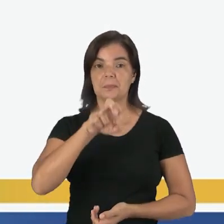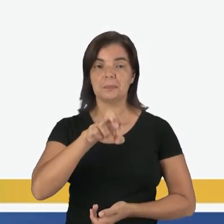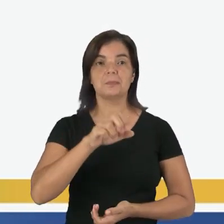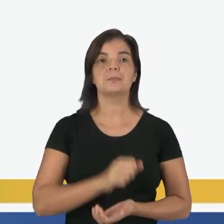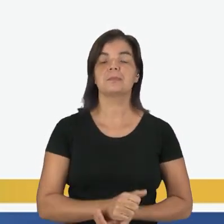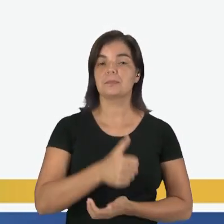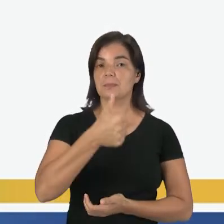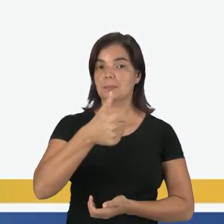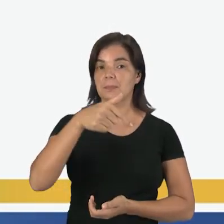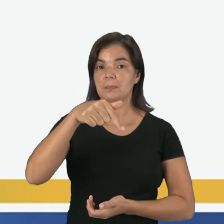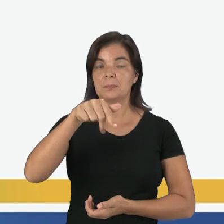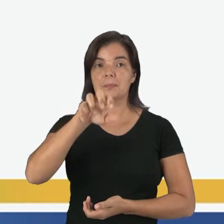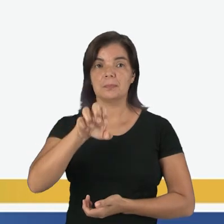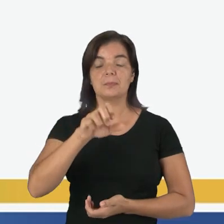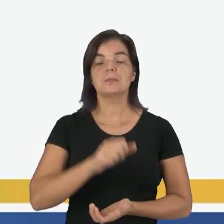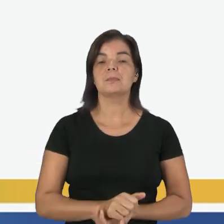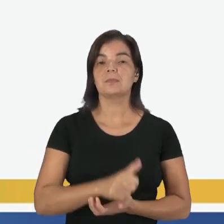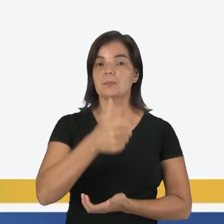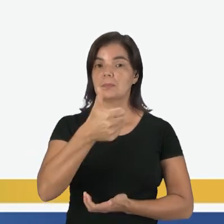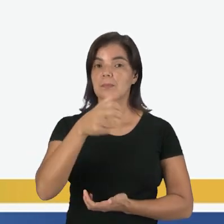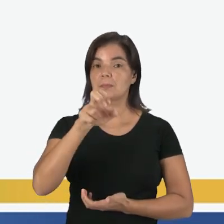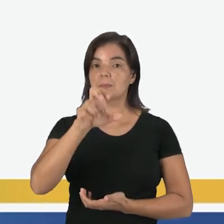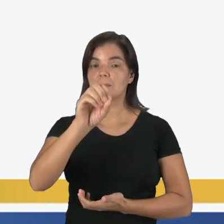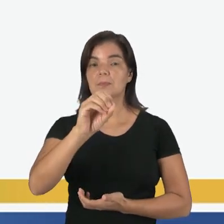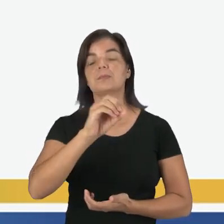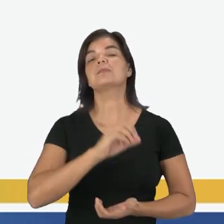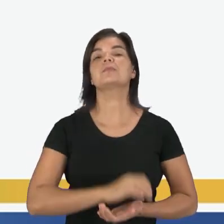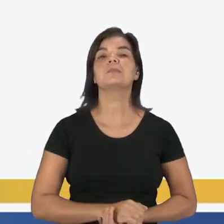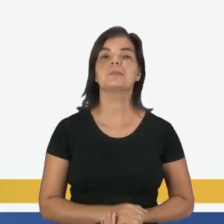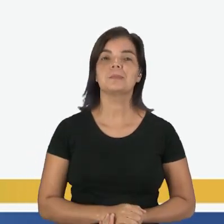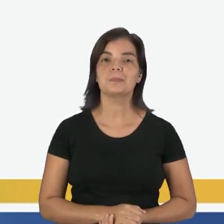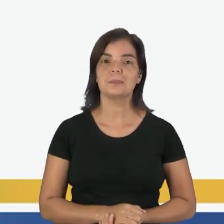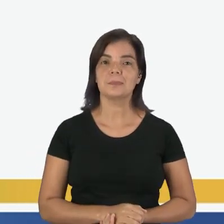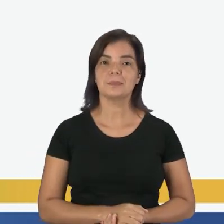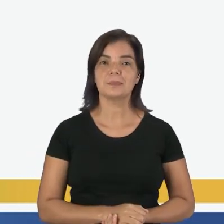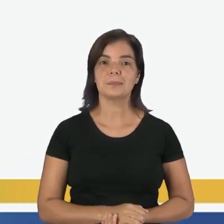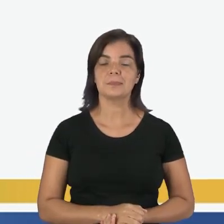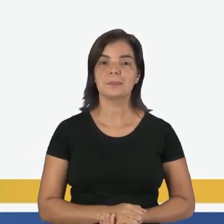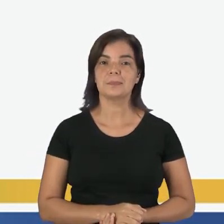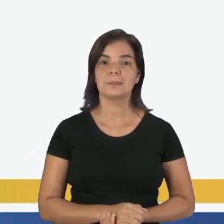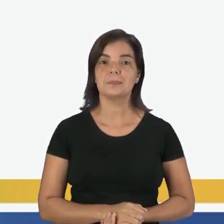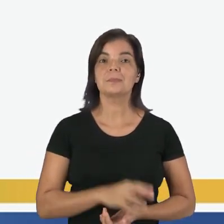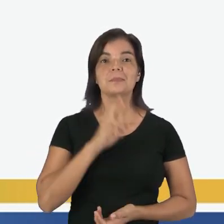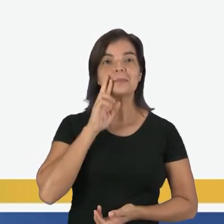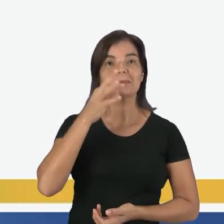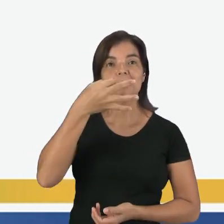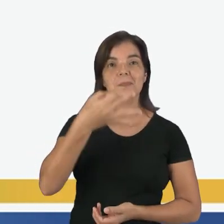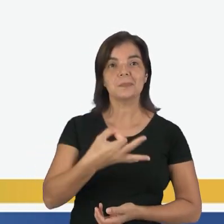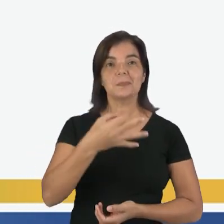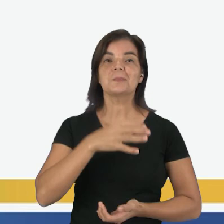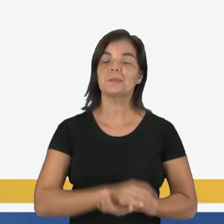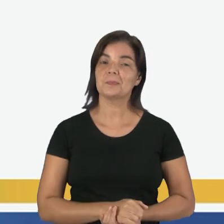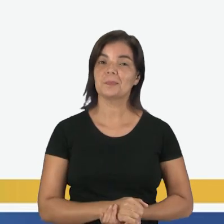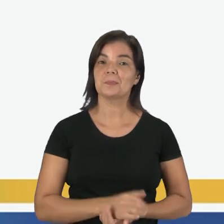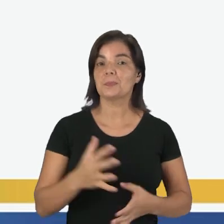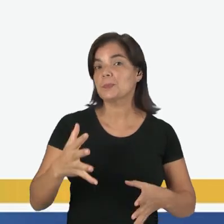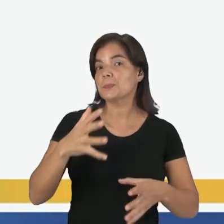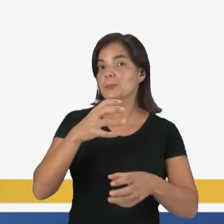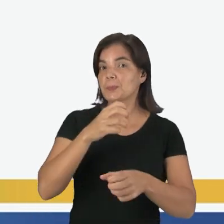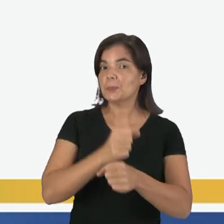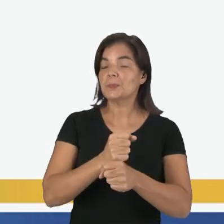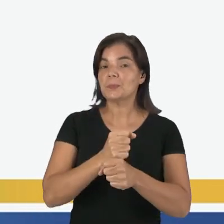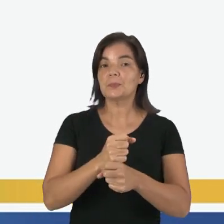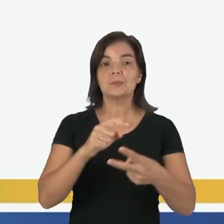125, 175 ou 150? A resposta certa da soma dos